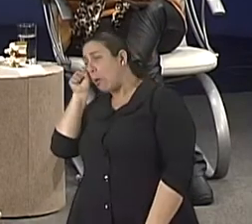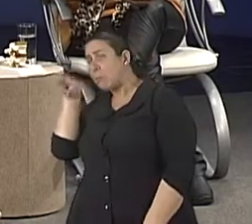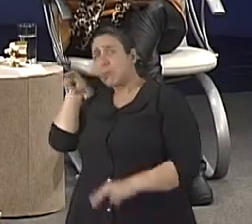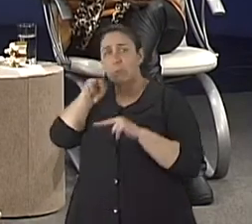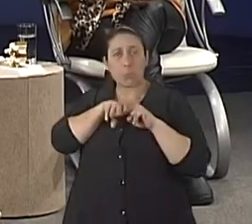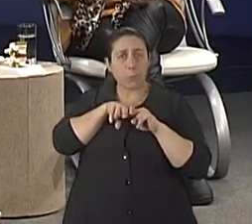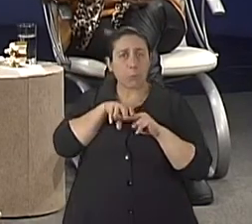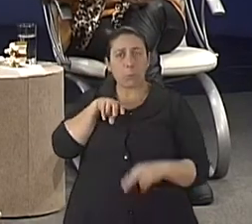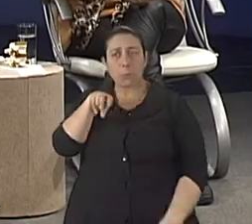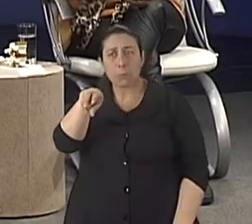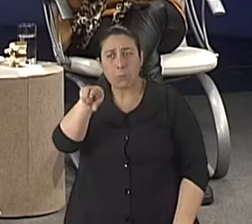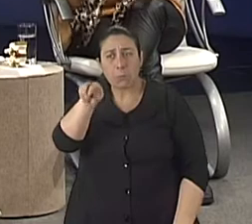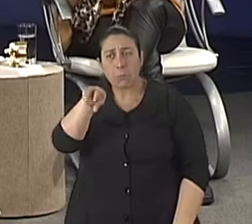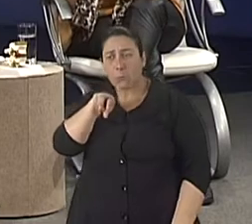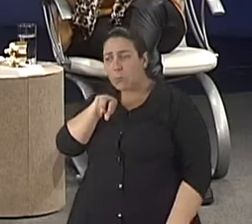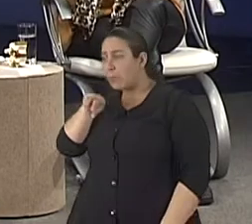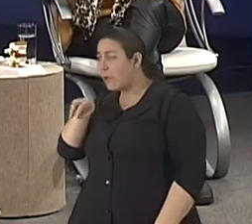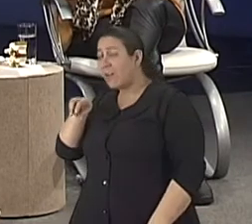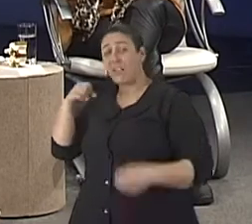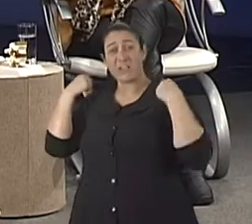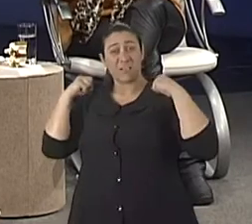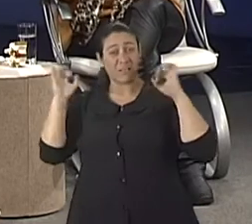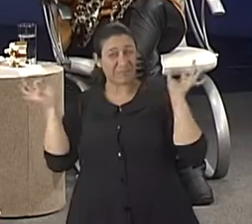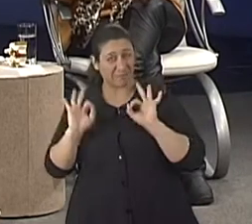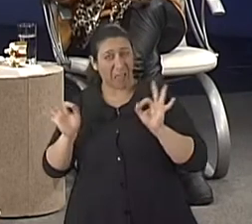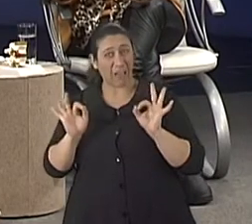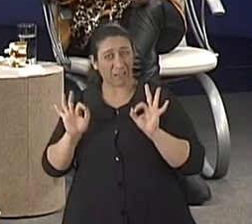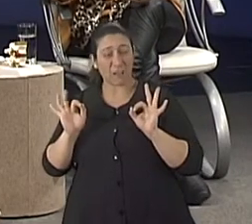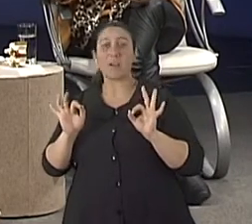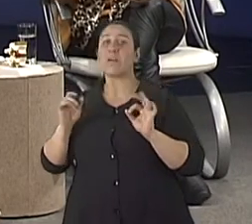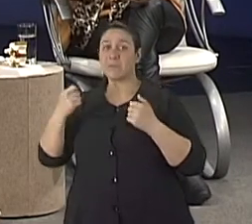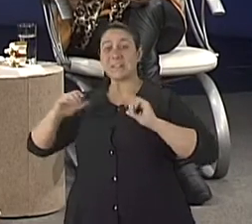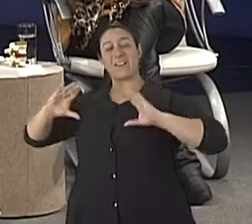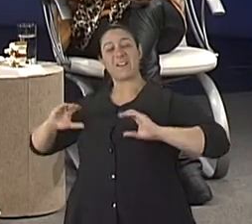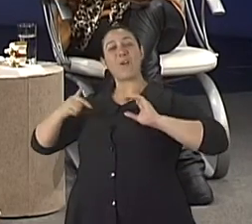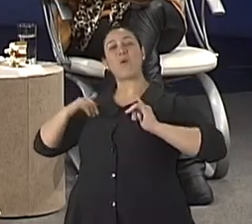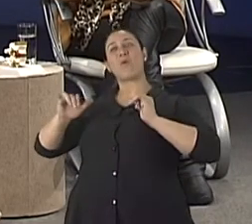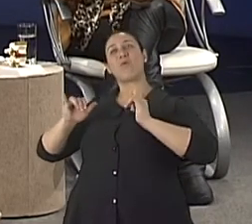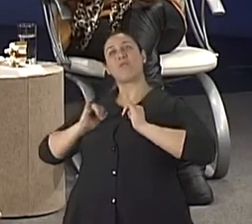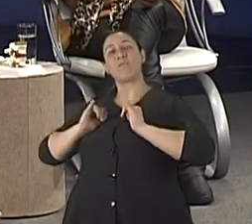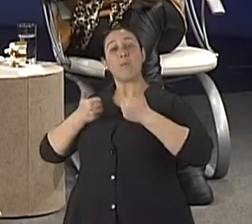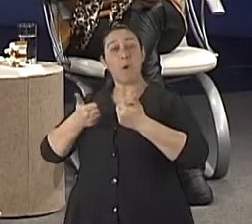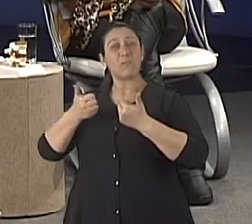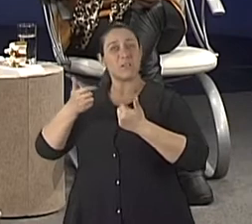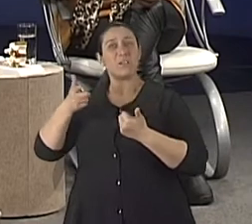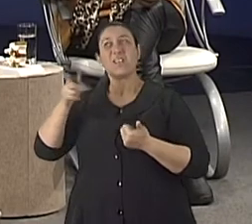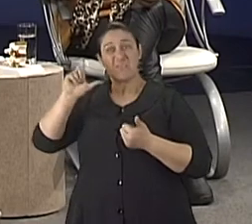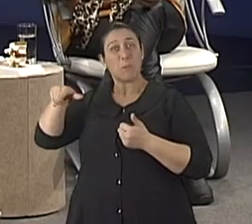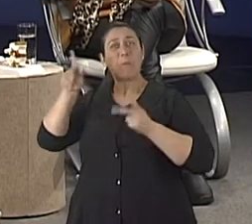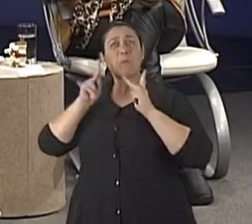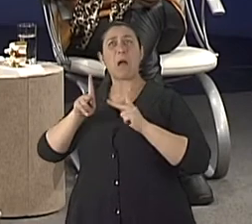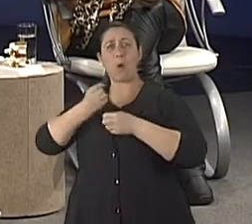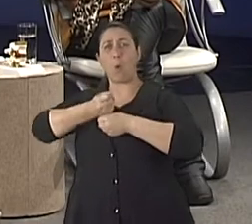pra cadeira de novo para o sofá bem confortável atiradinha atrás né sabendo que eu tô falando depois ela grita